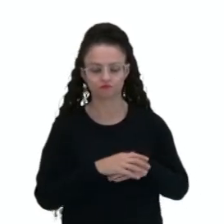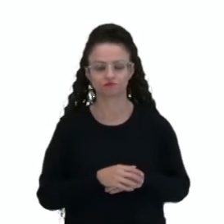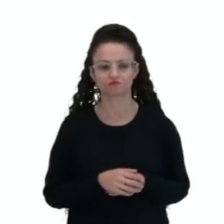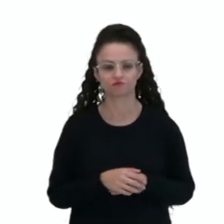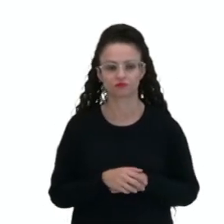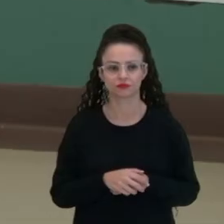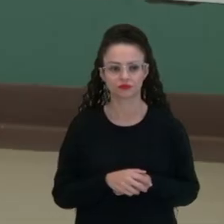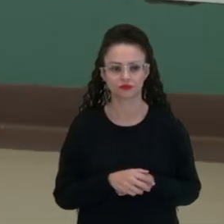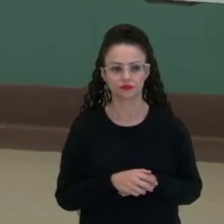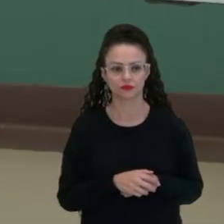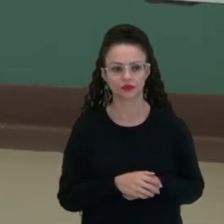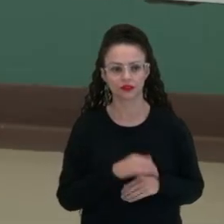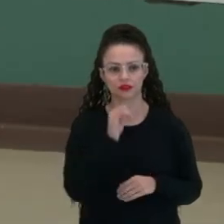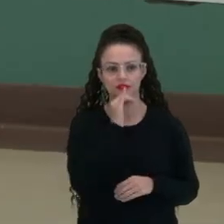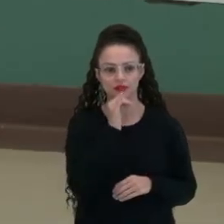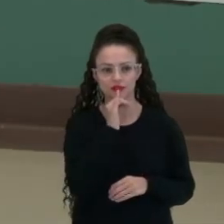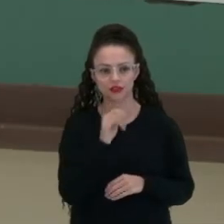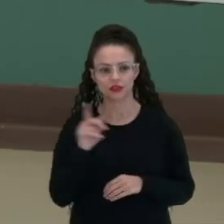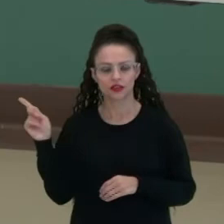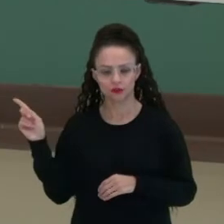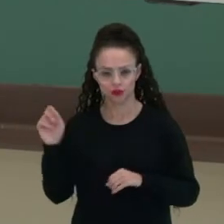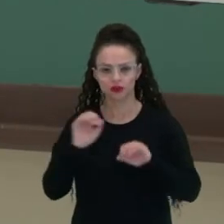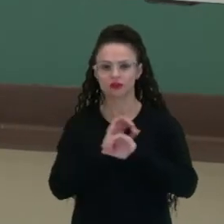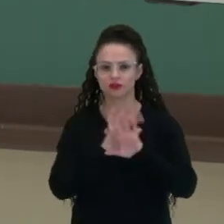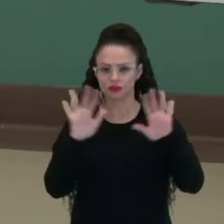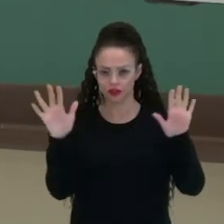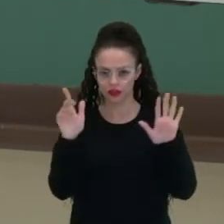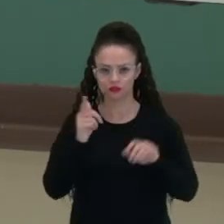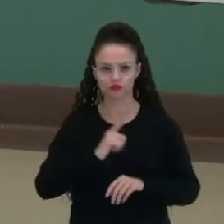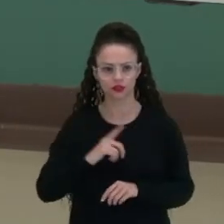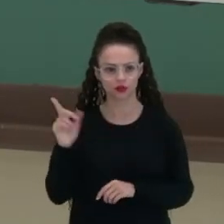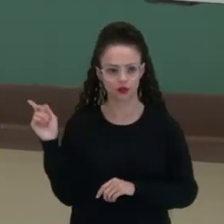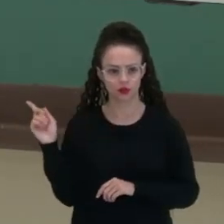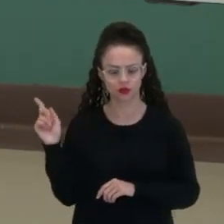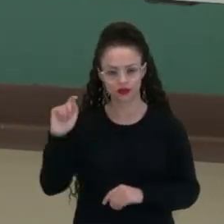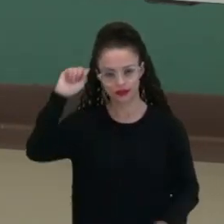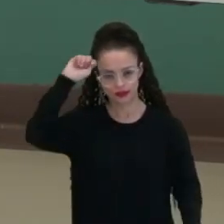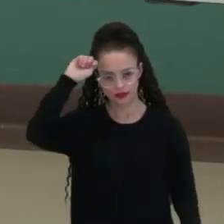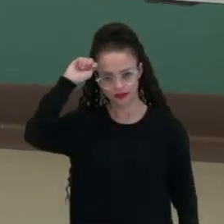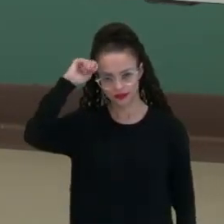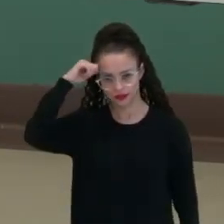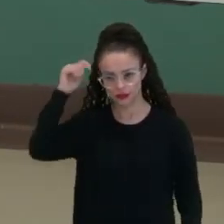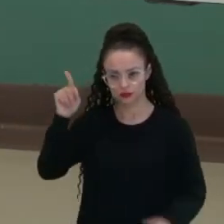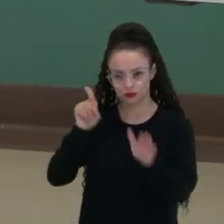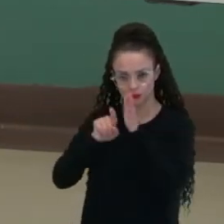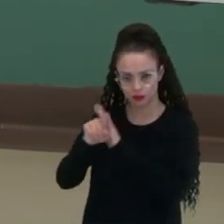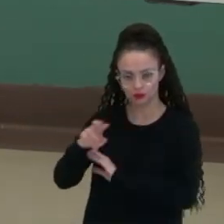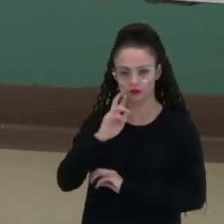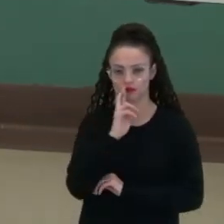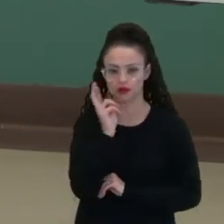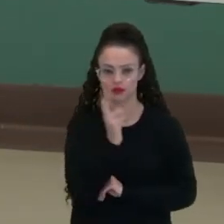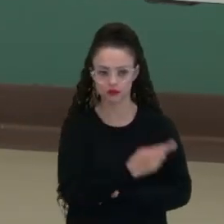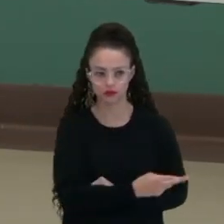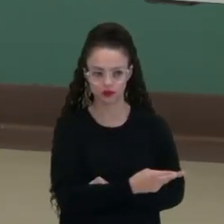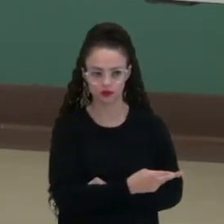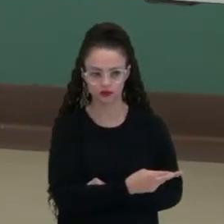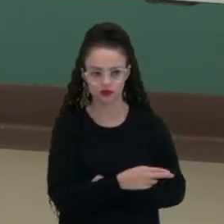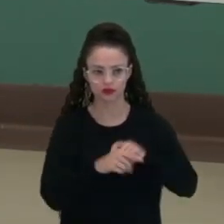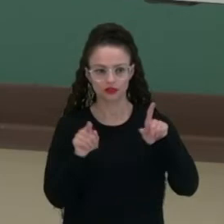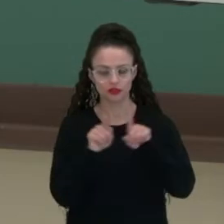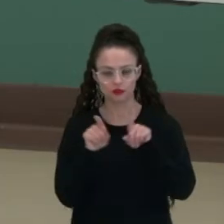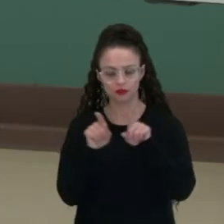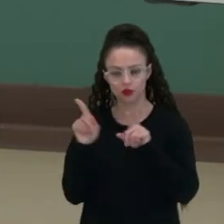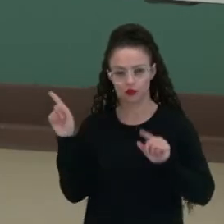entrevistado. No nosso texto, isso aparece frequentemente, ó, em negrito, como já vimos, inclusive aqui na rubrica,